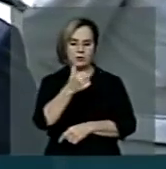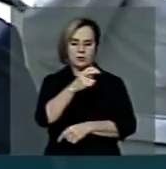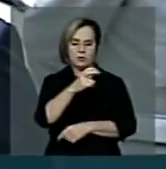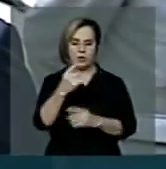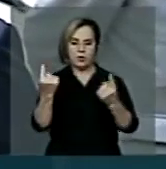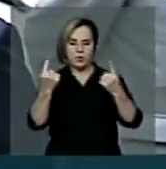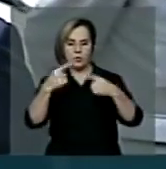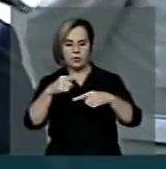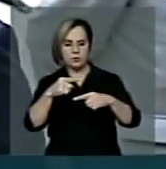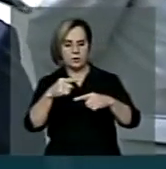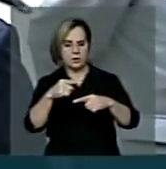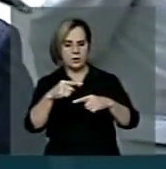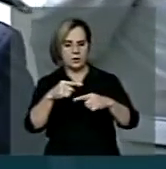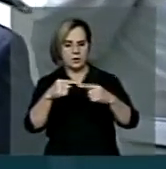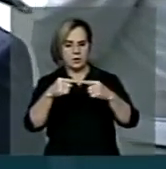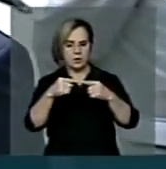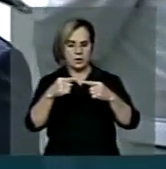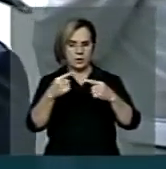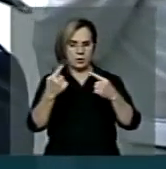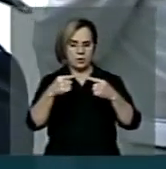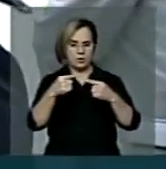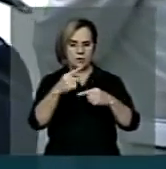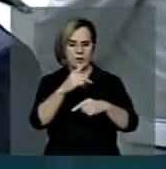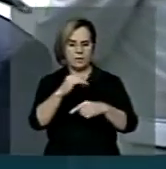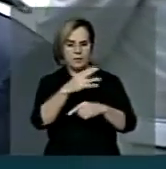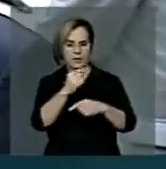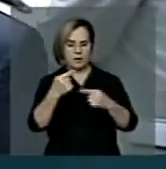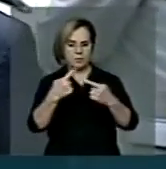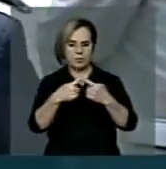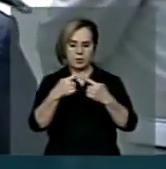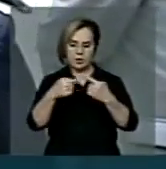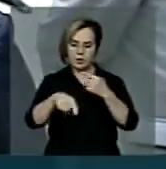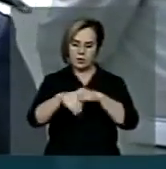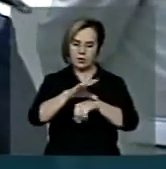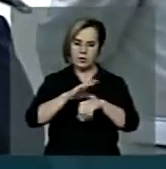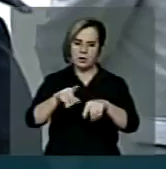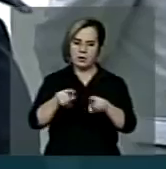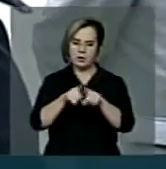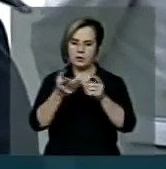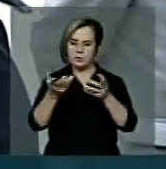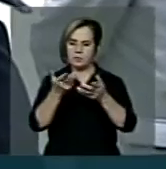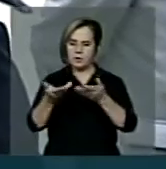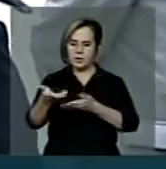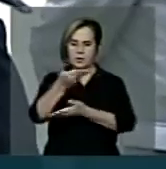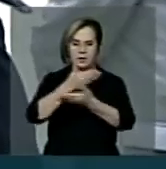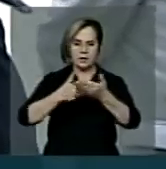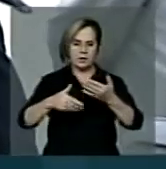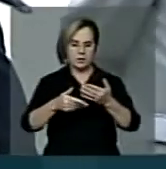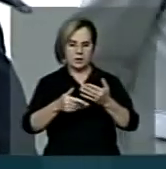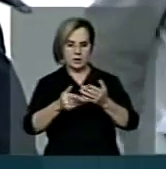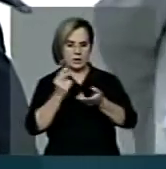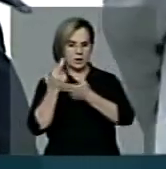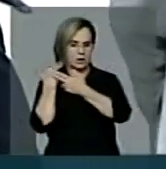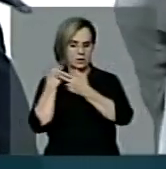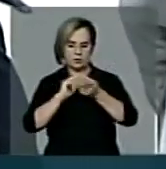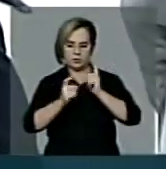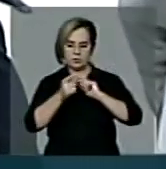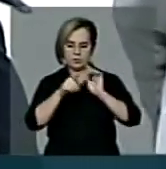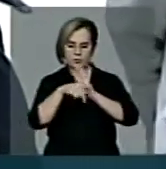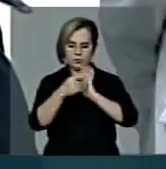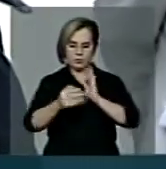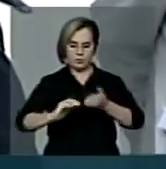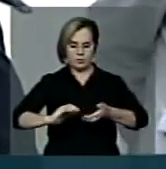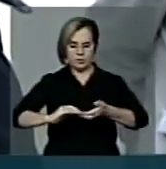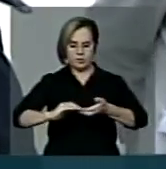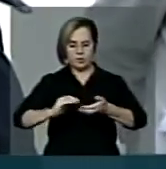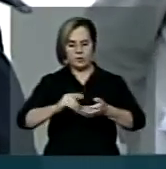como material. Evidentemente que quer transferir a atribuição administrativa para esse Congresso, quer exatamente impedir que as